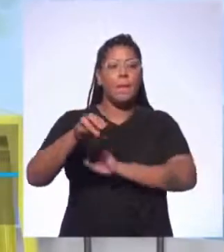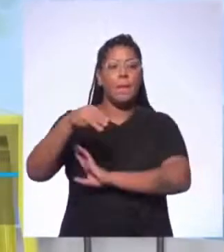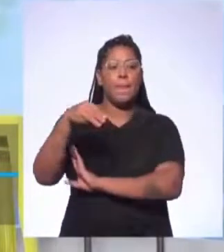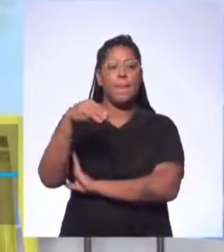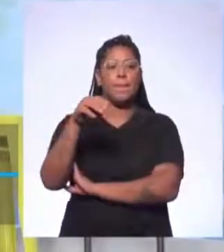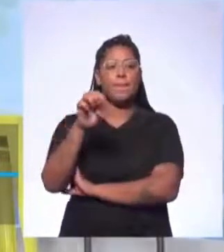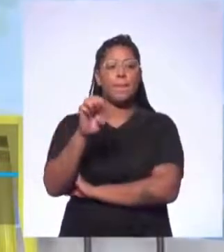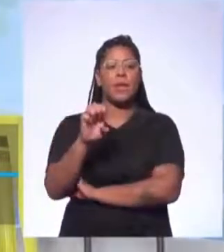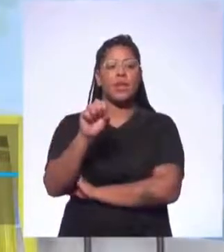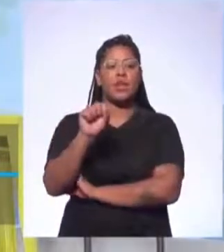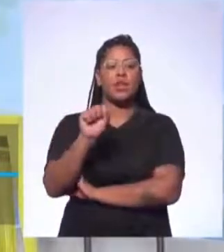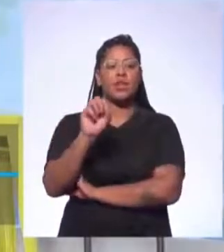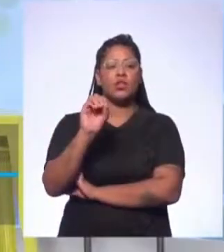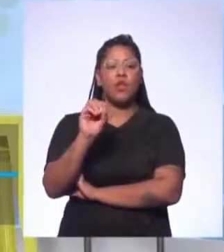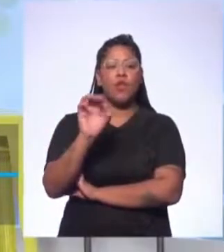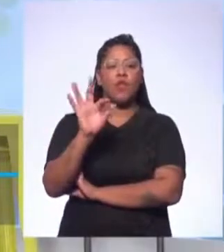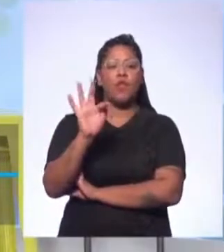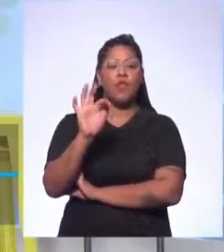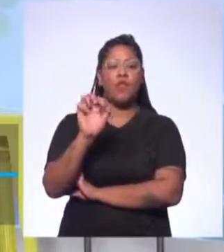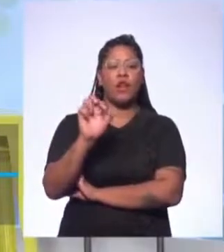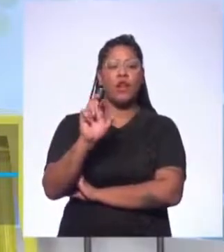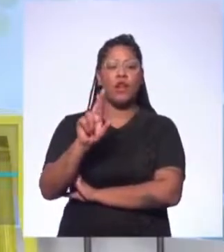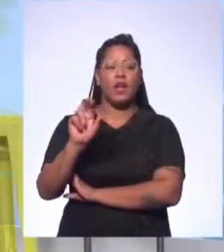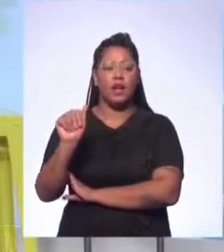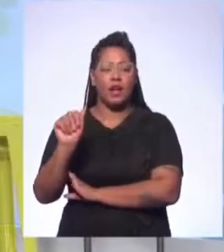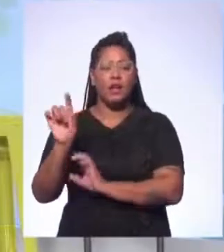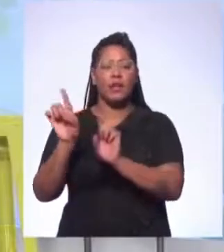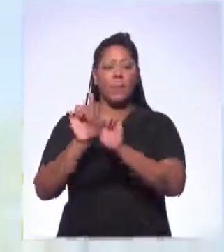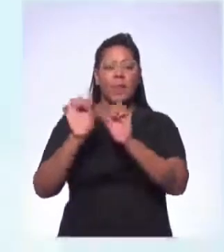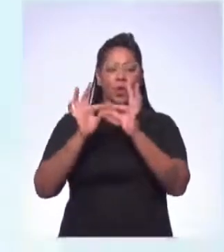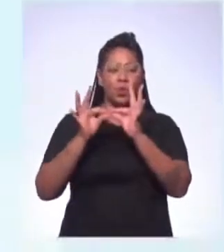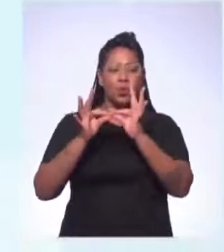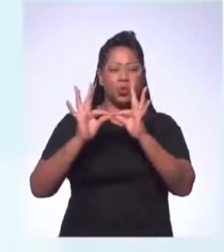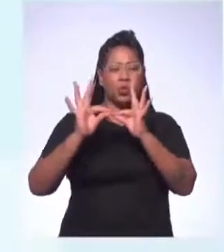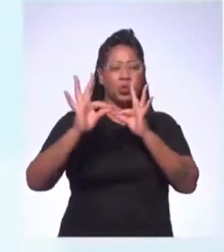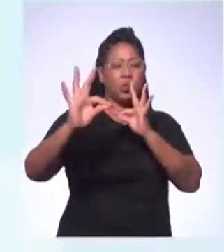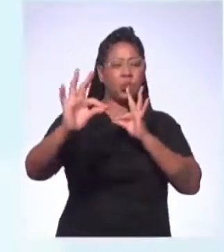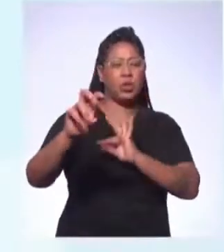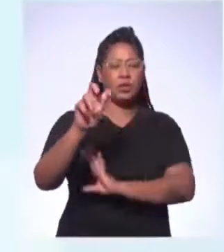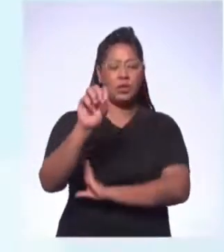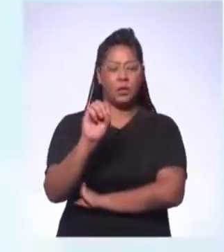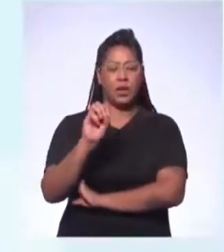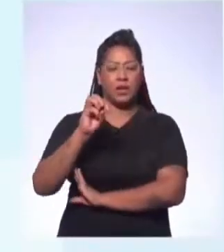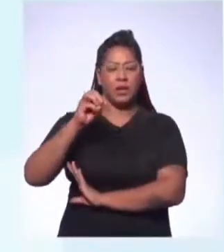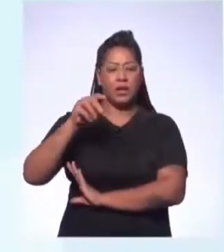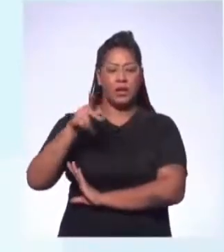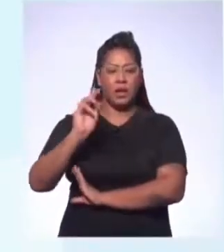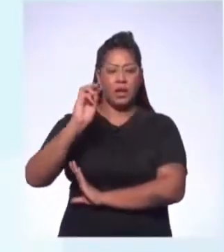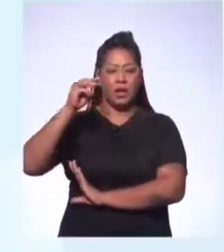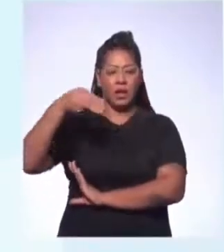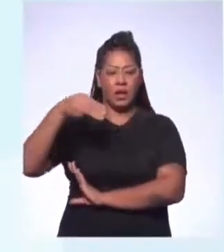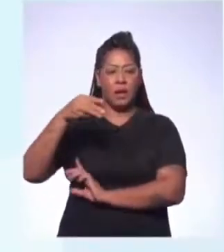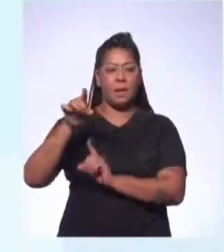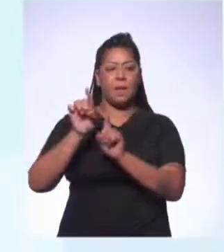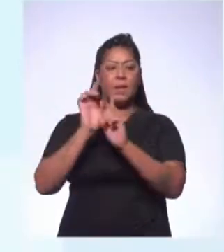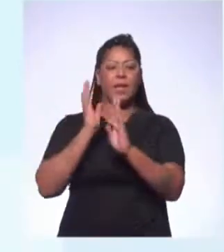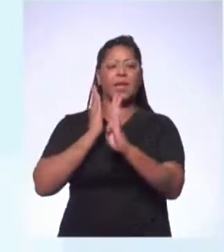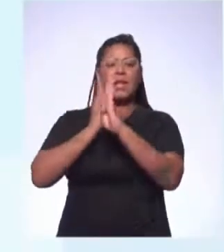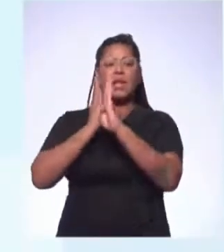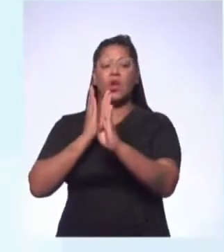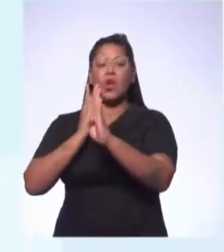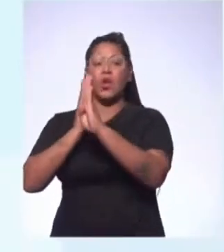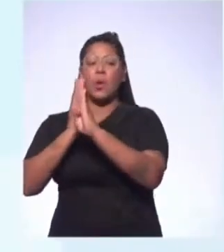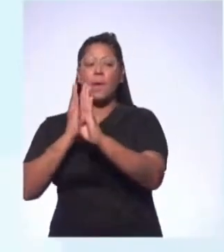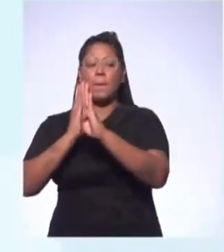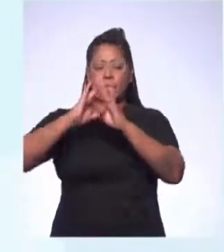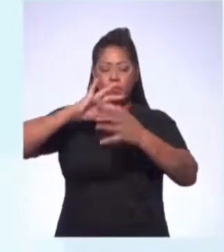camada, essa camada tem aproximadamente 50 km de espessura e se localiza entre a estratosfera